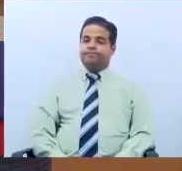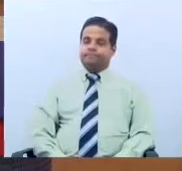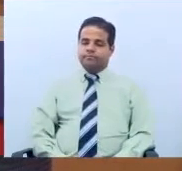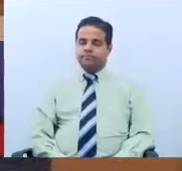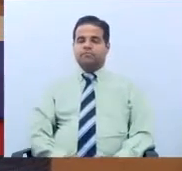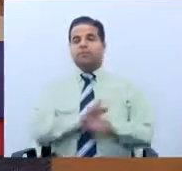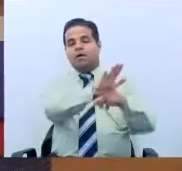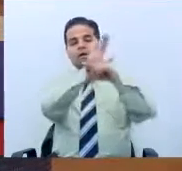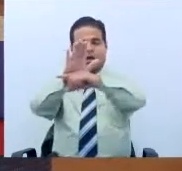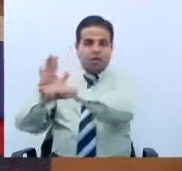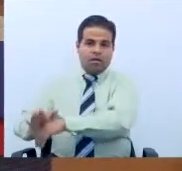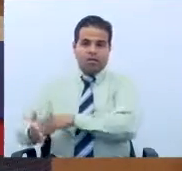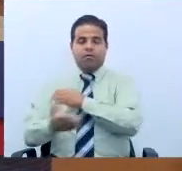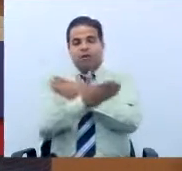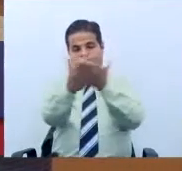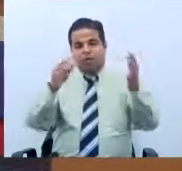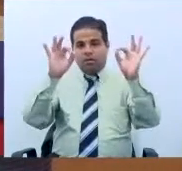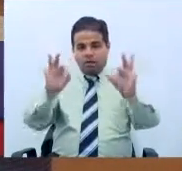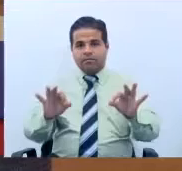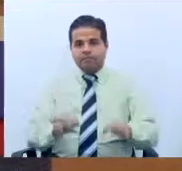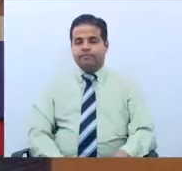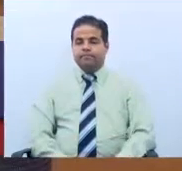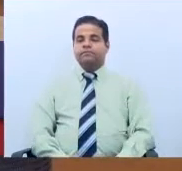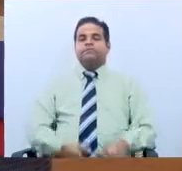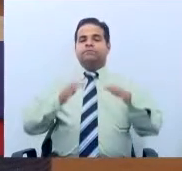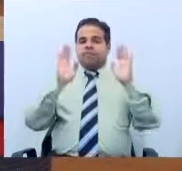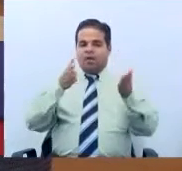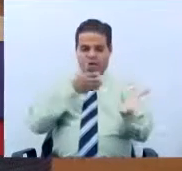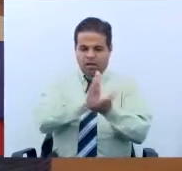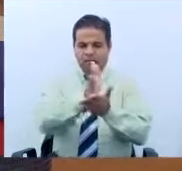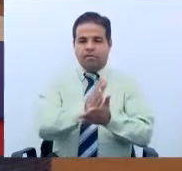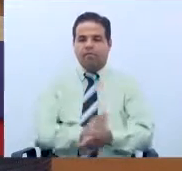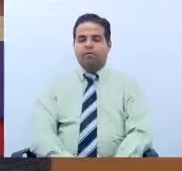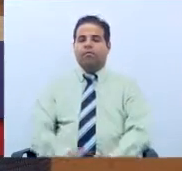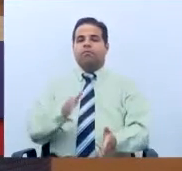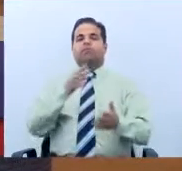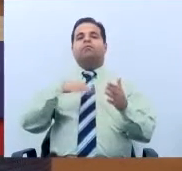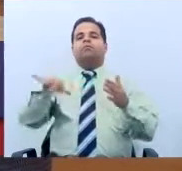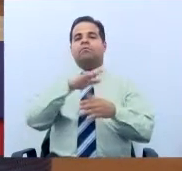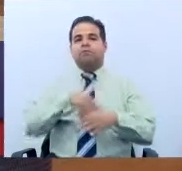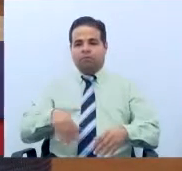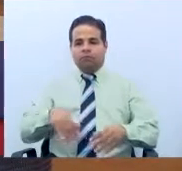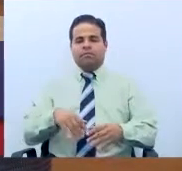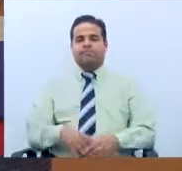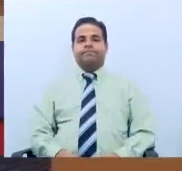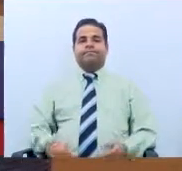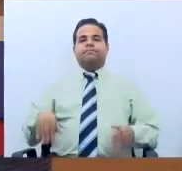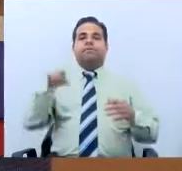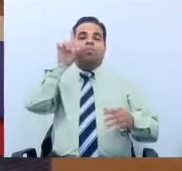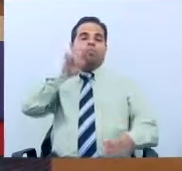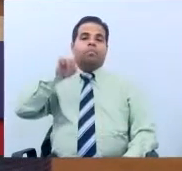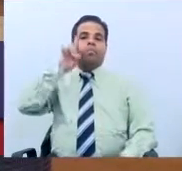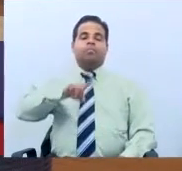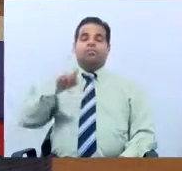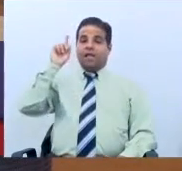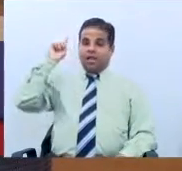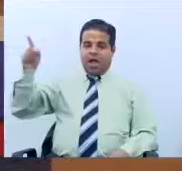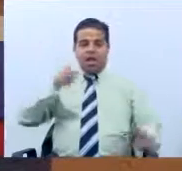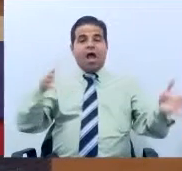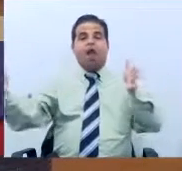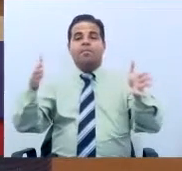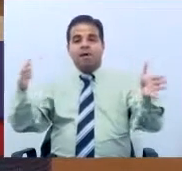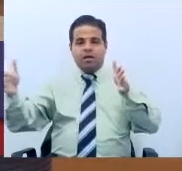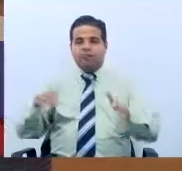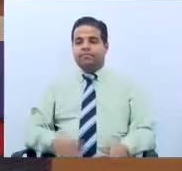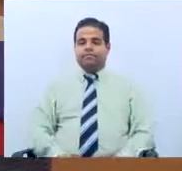com apoio, claro, já aprovado, com apoio dos Estados Unidos, que naquele período, na